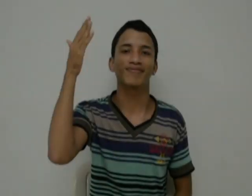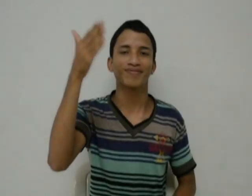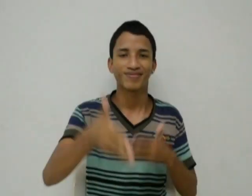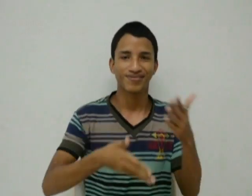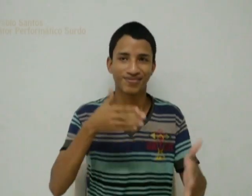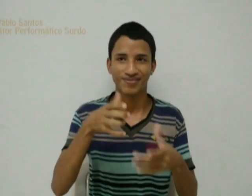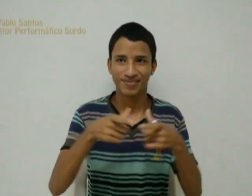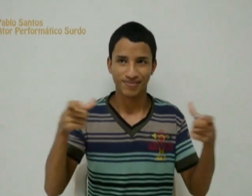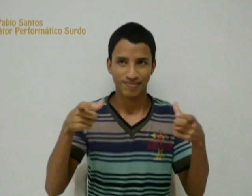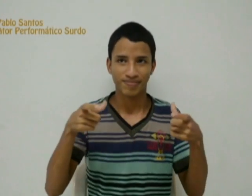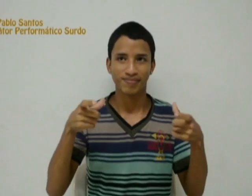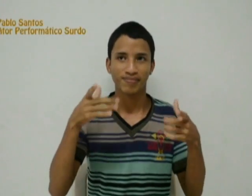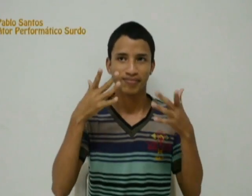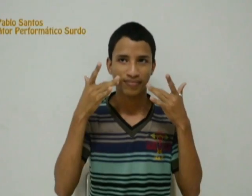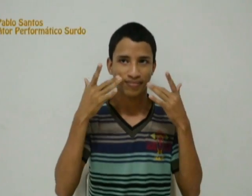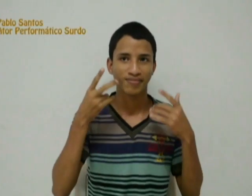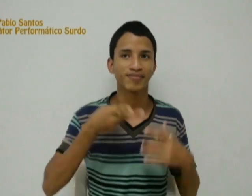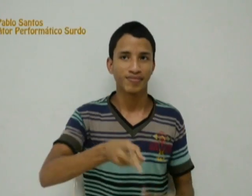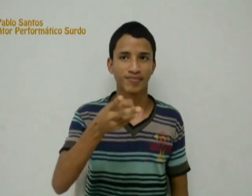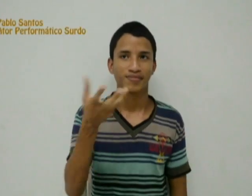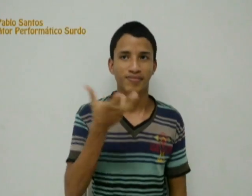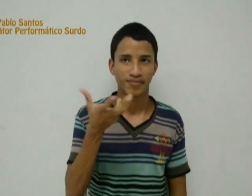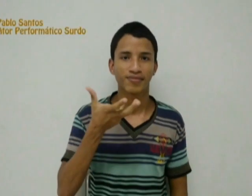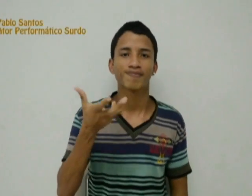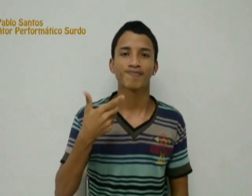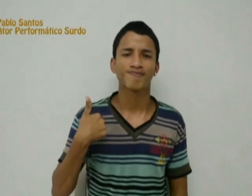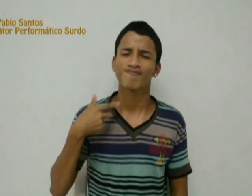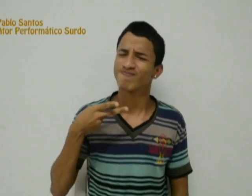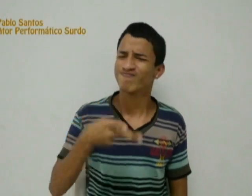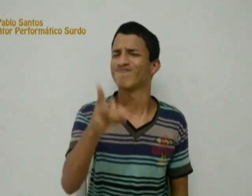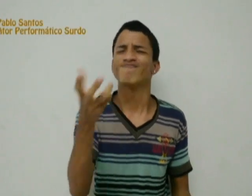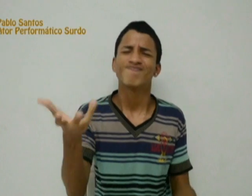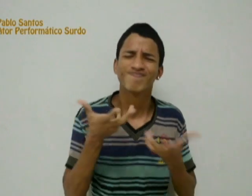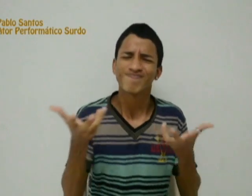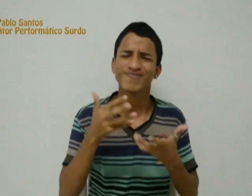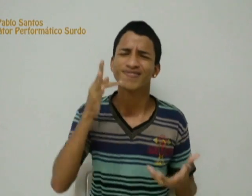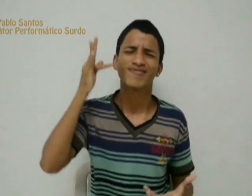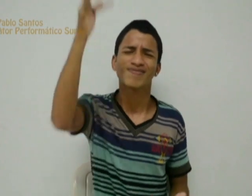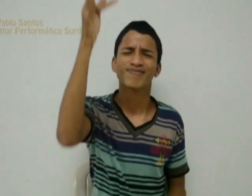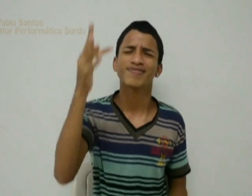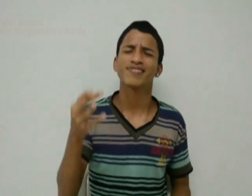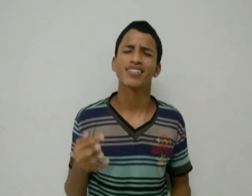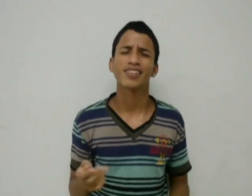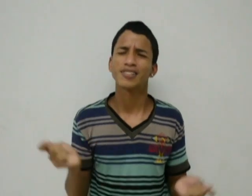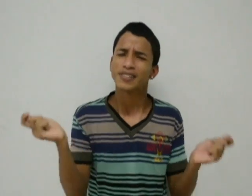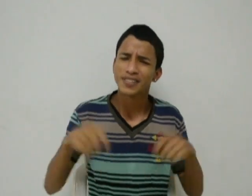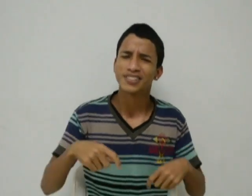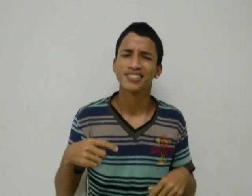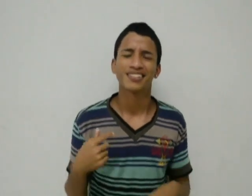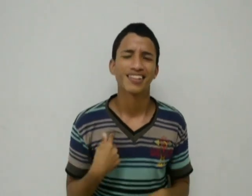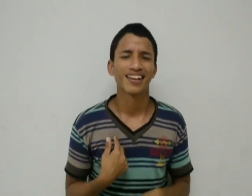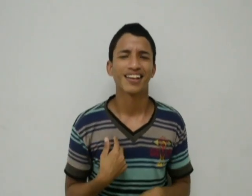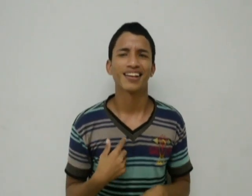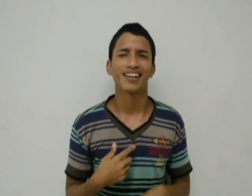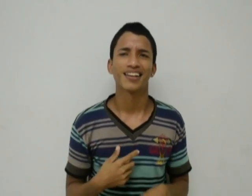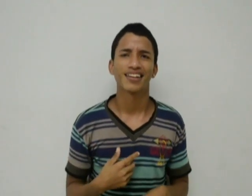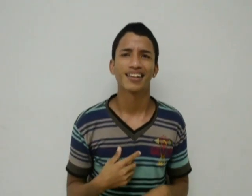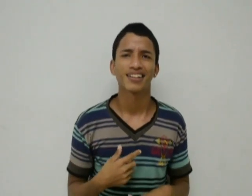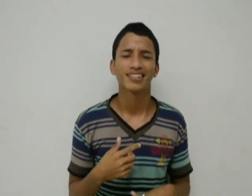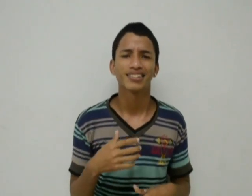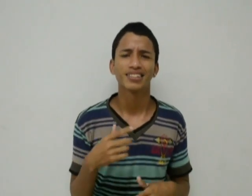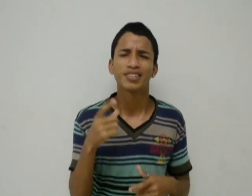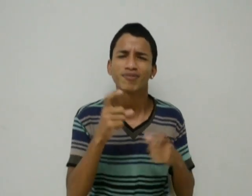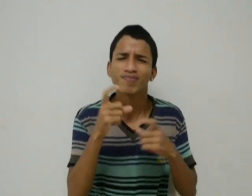E no futuro eu quero cada vez mais que o grupo cresça, que o teatro cresça, que a gente continue aqui, que a gente